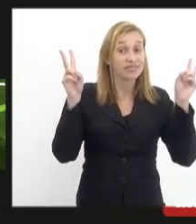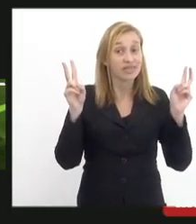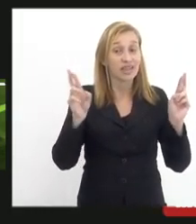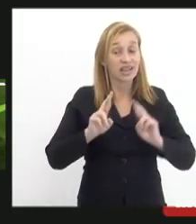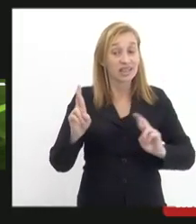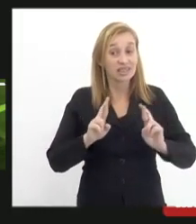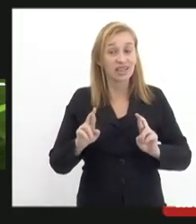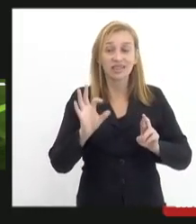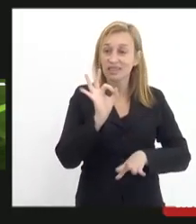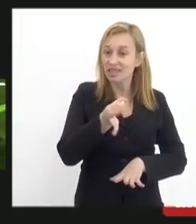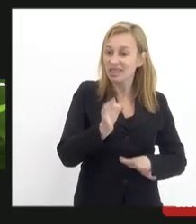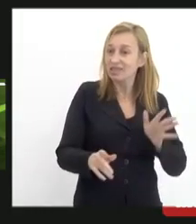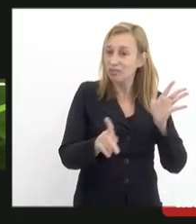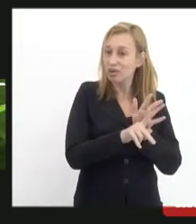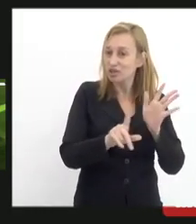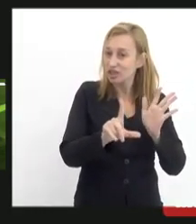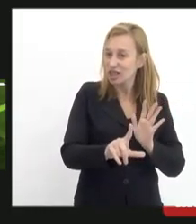desse projeto de lei